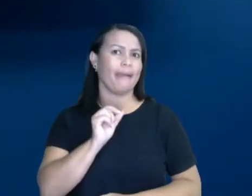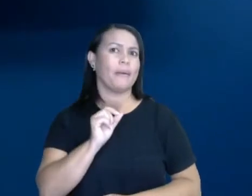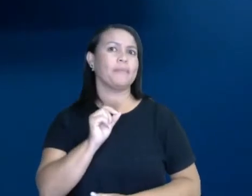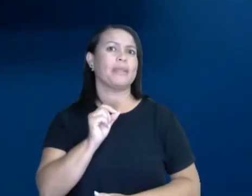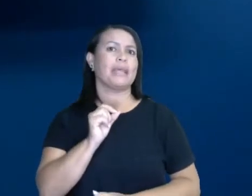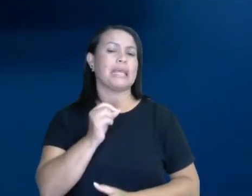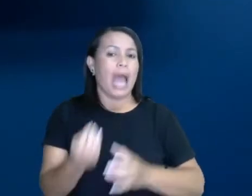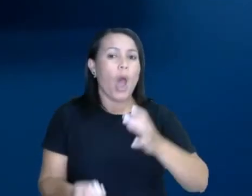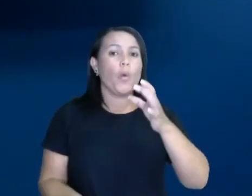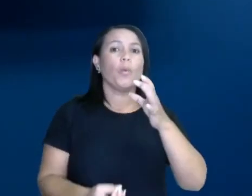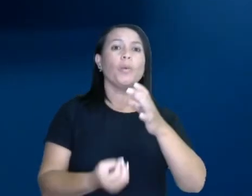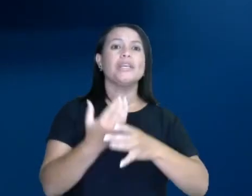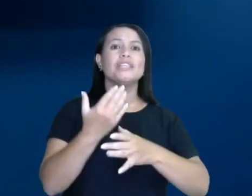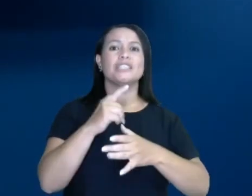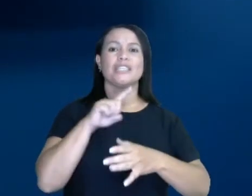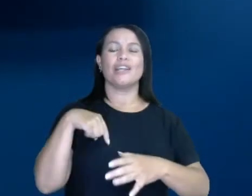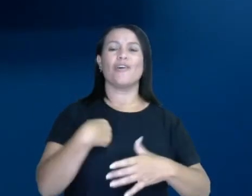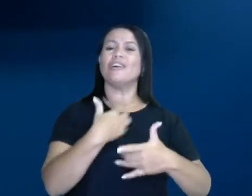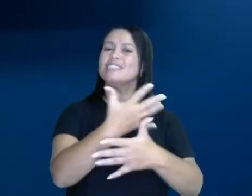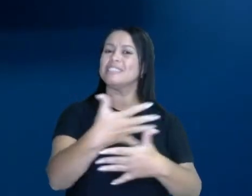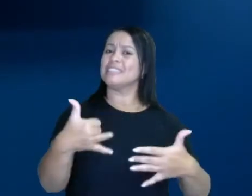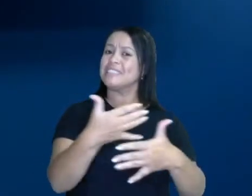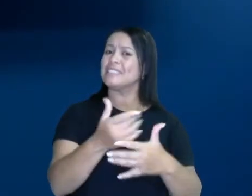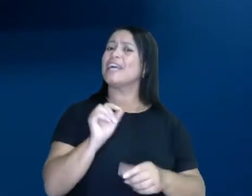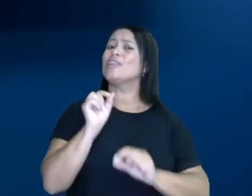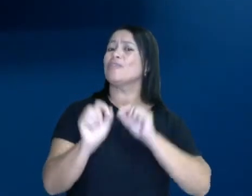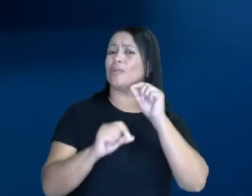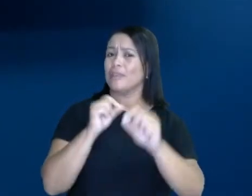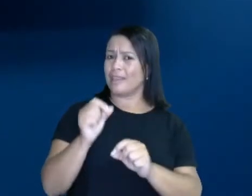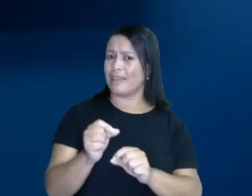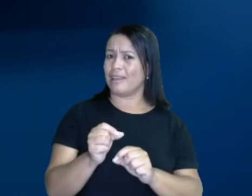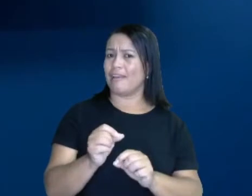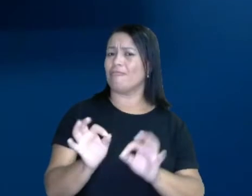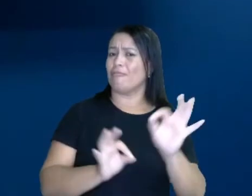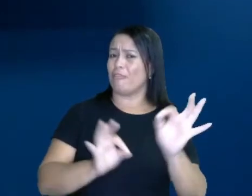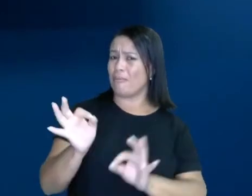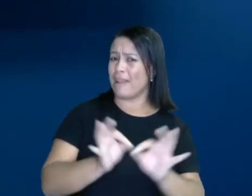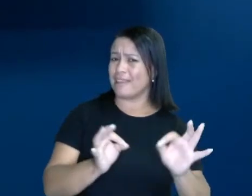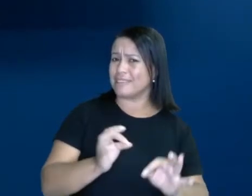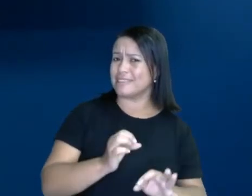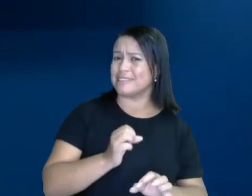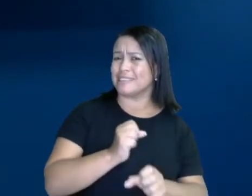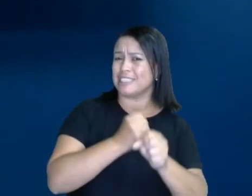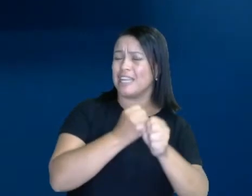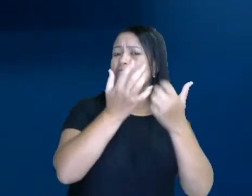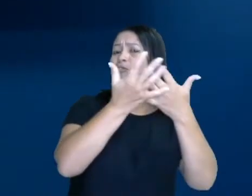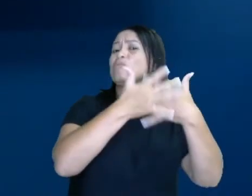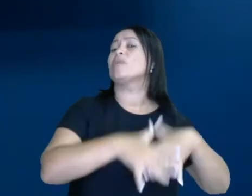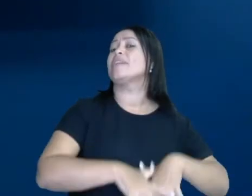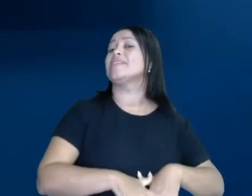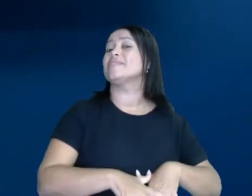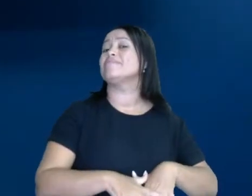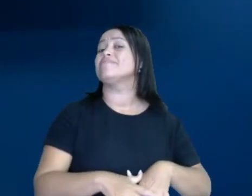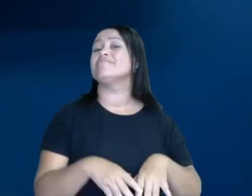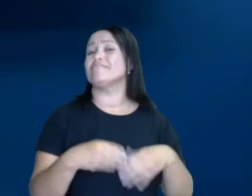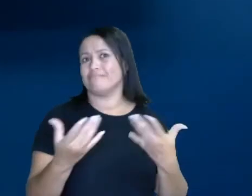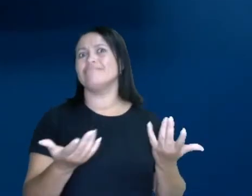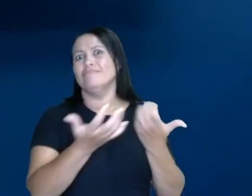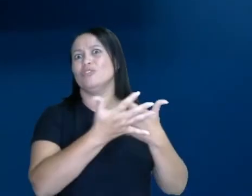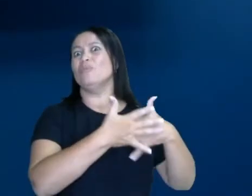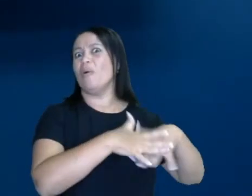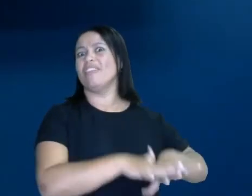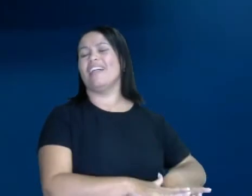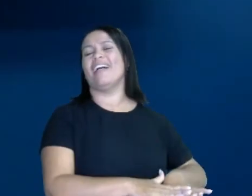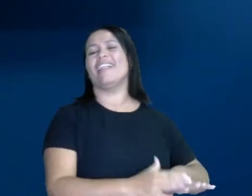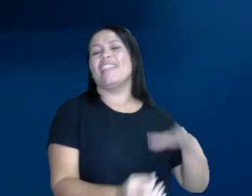que a origem da nossa cidade de Vitória de Santo Antão foi qual? Planejada ou espontânea? Espontânea, né,